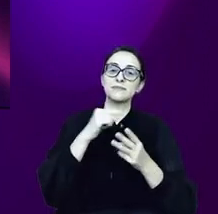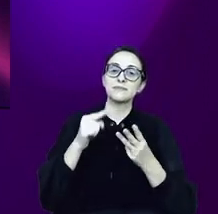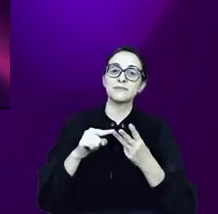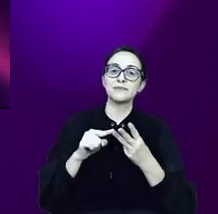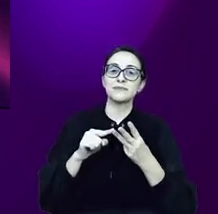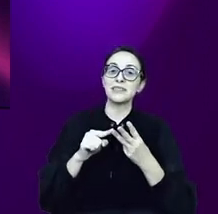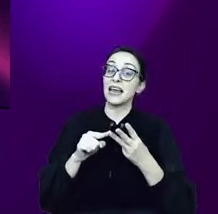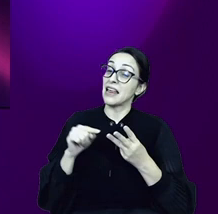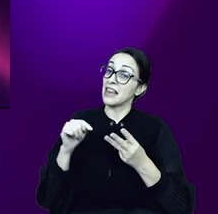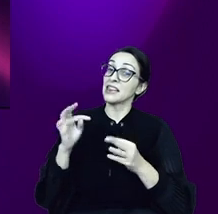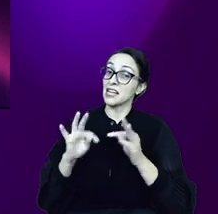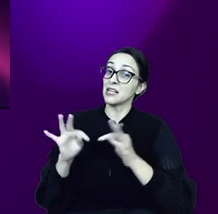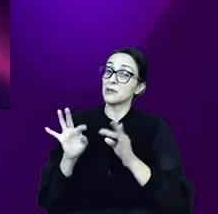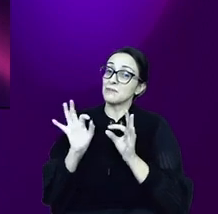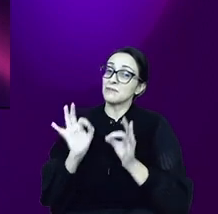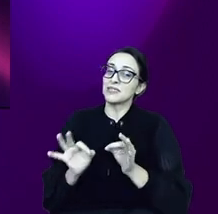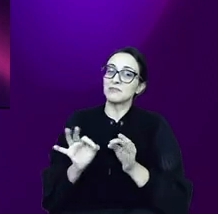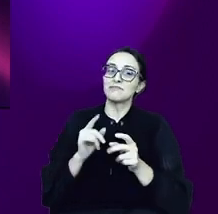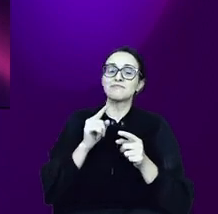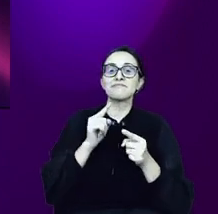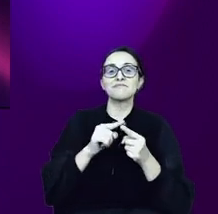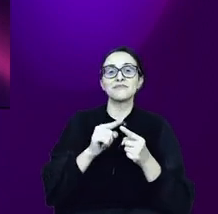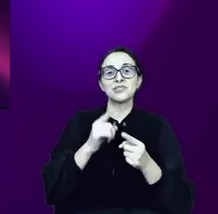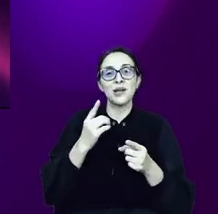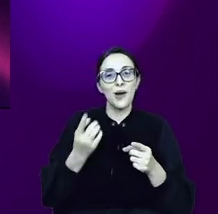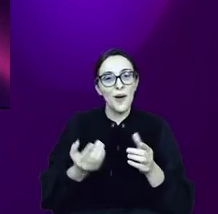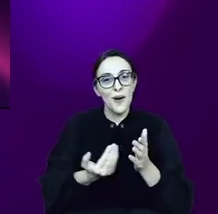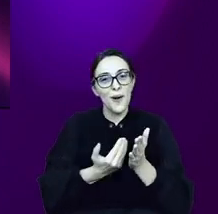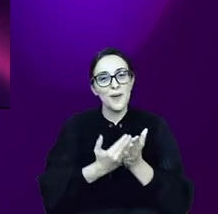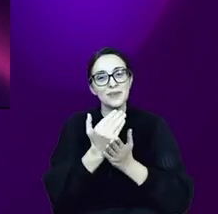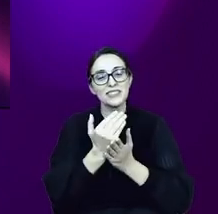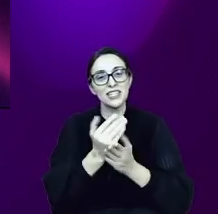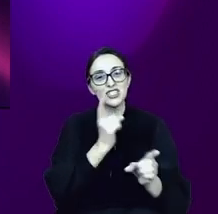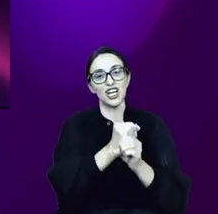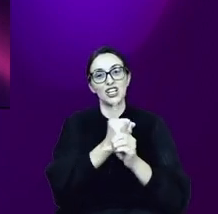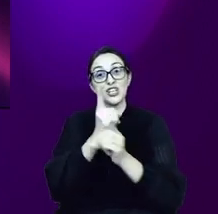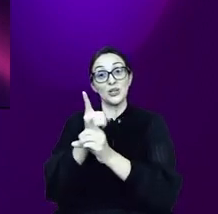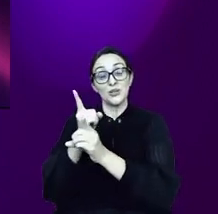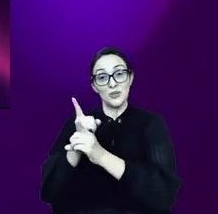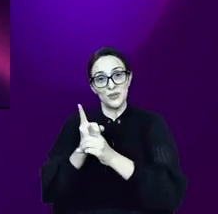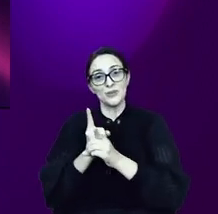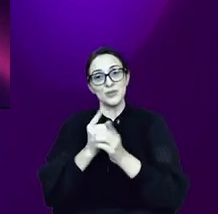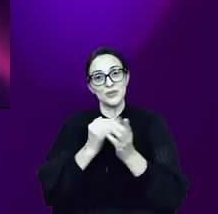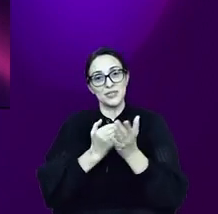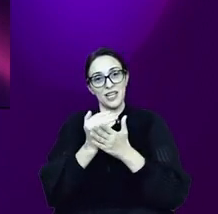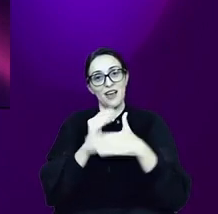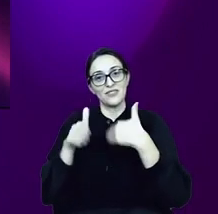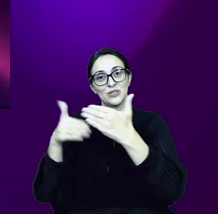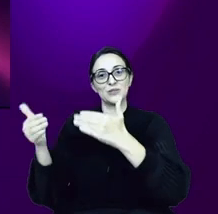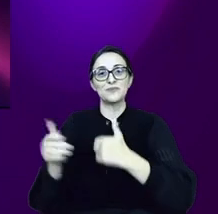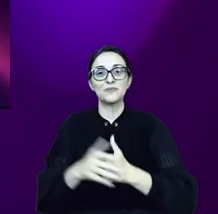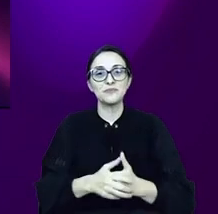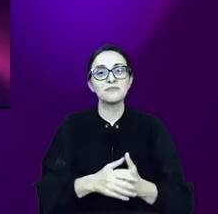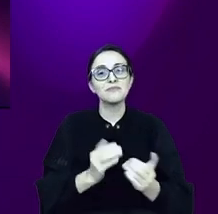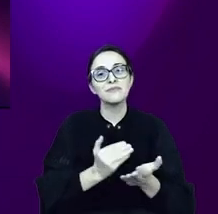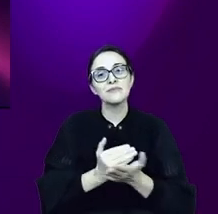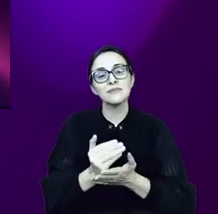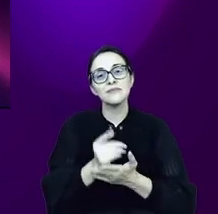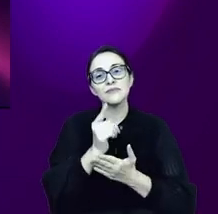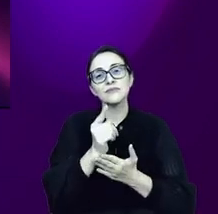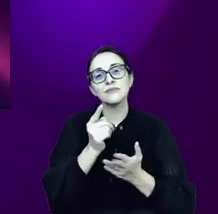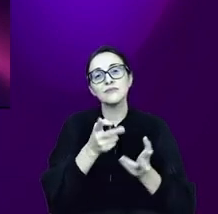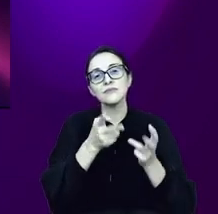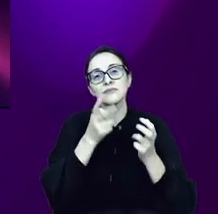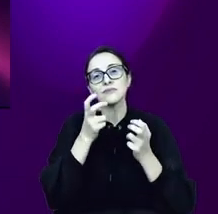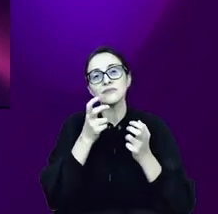também no tratamento. Vamos começar falando sobre os avanços do diagnóstico. De início, nós podemos falar